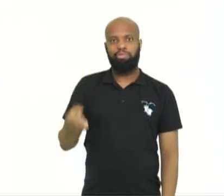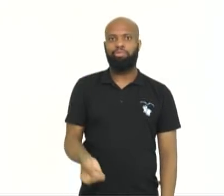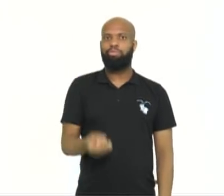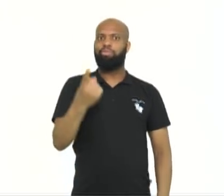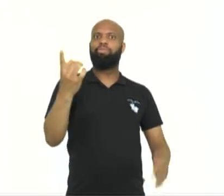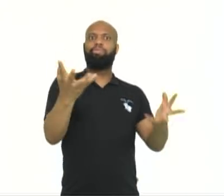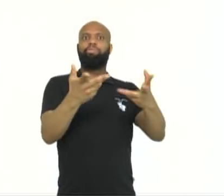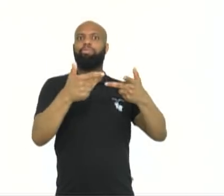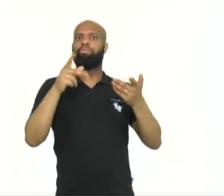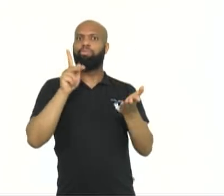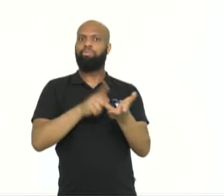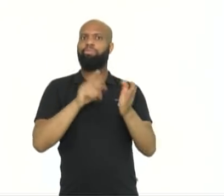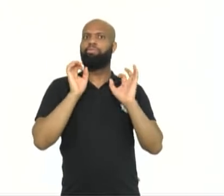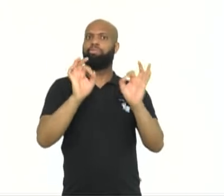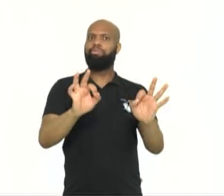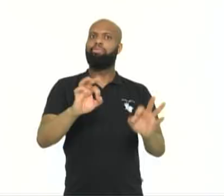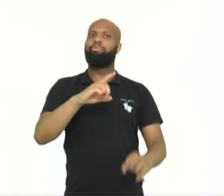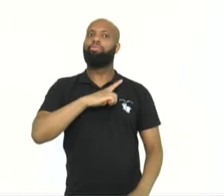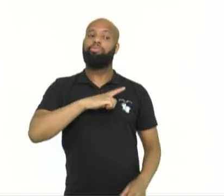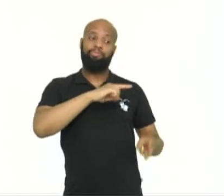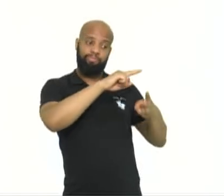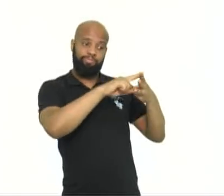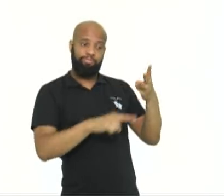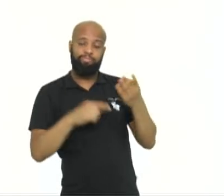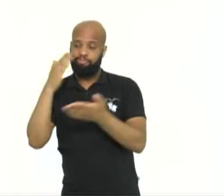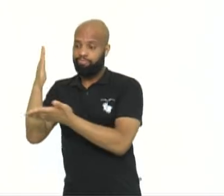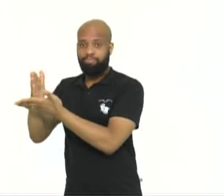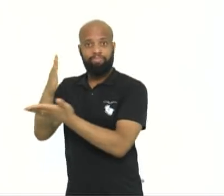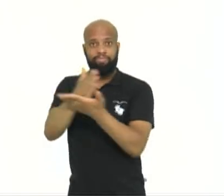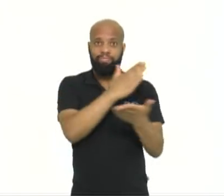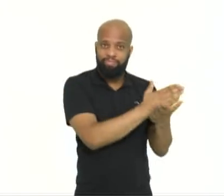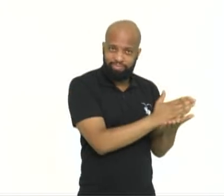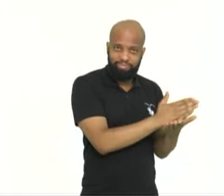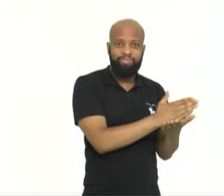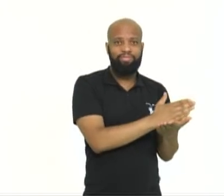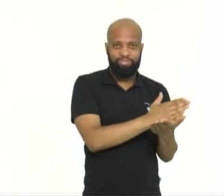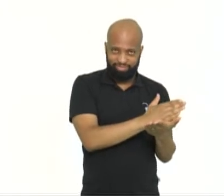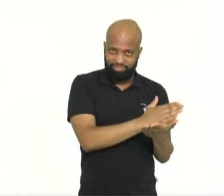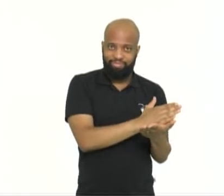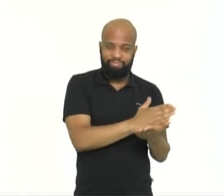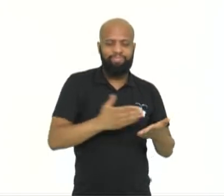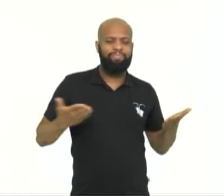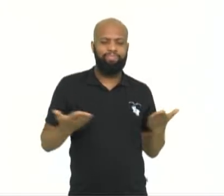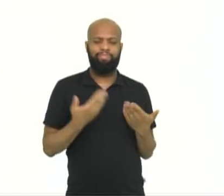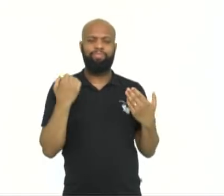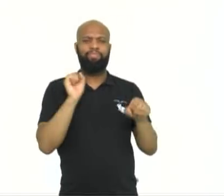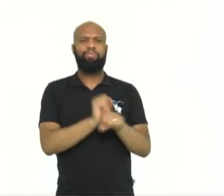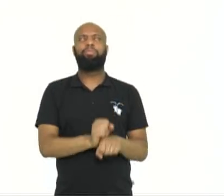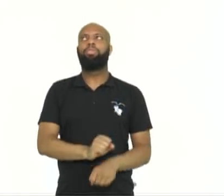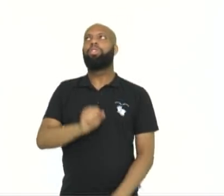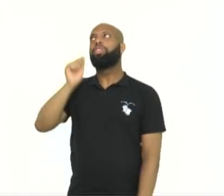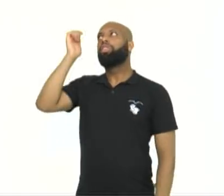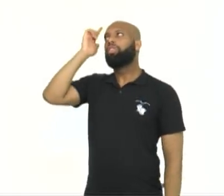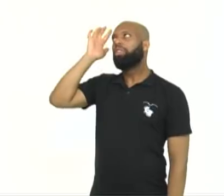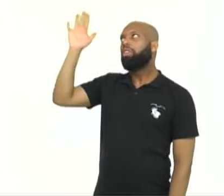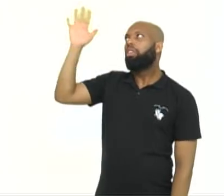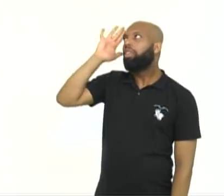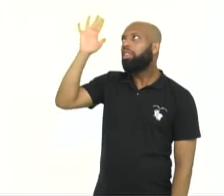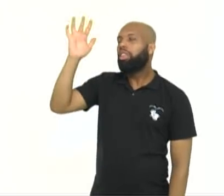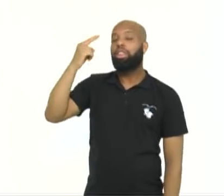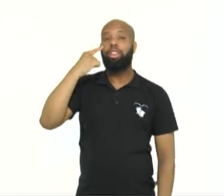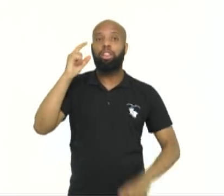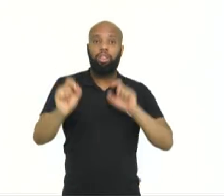extraordinária mesmo que até tem 3 metades. Bem, deixemos de filosofanças e vamos